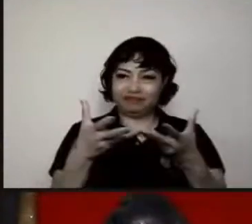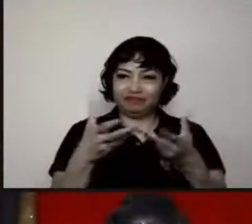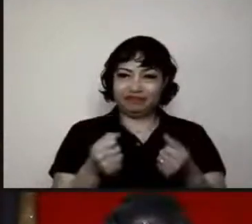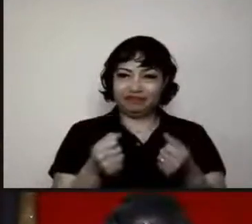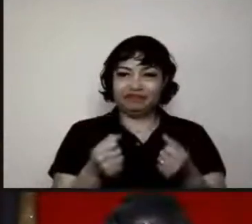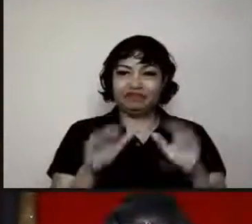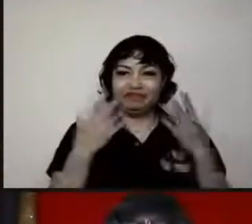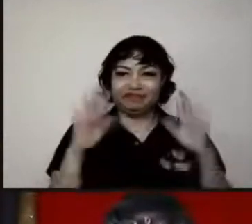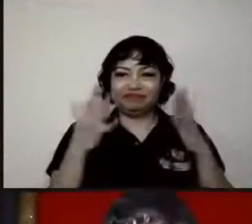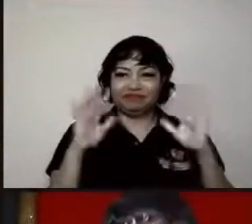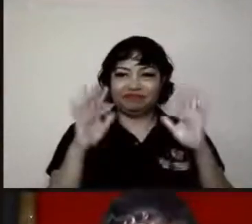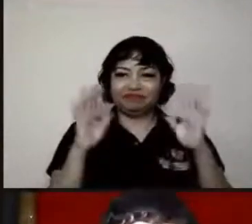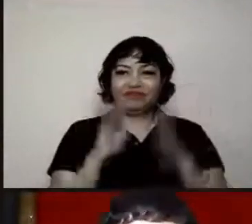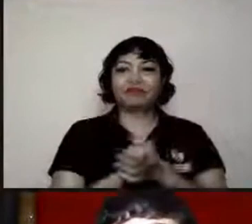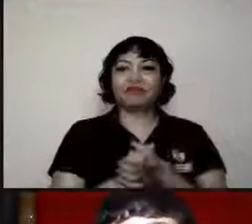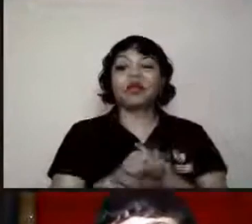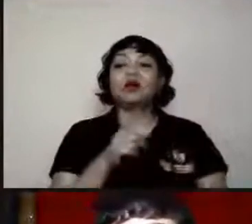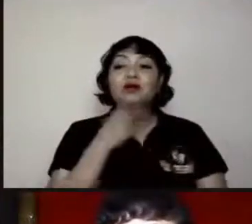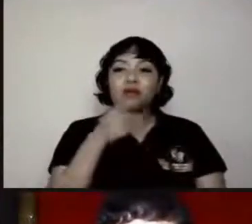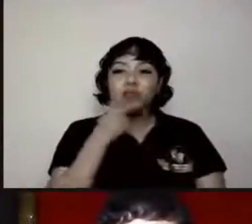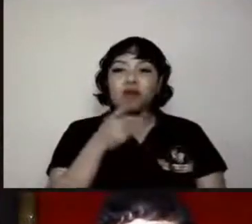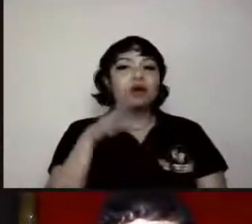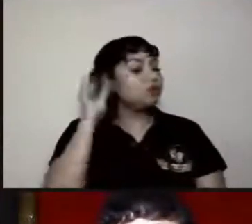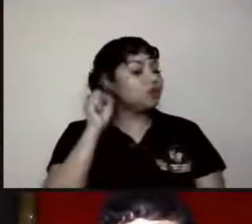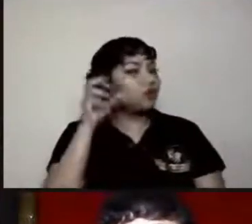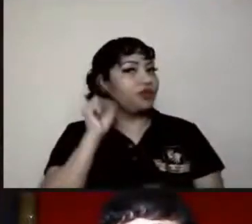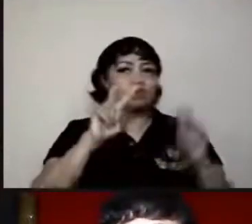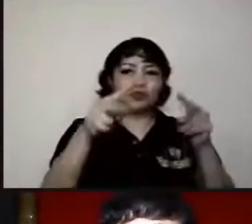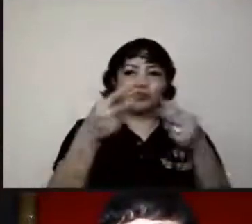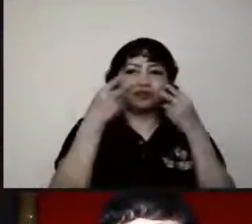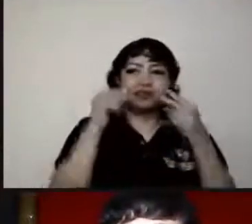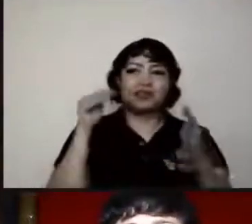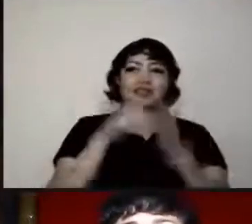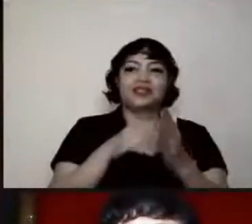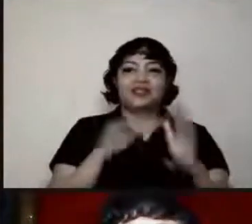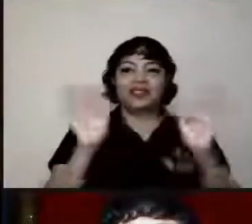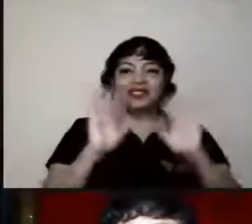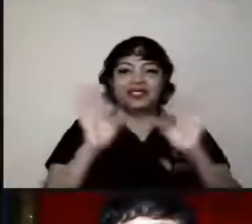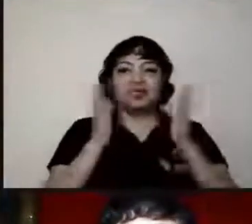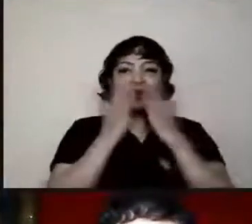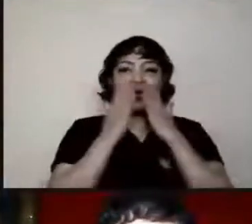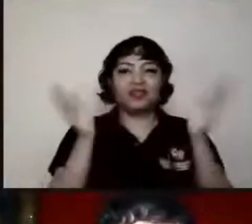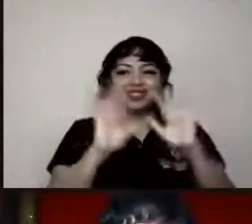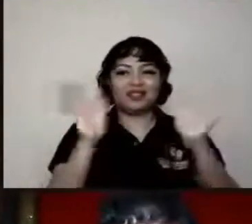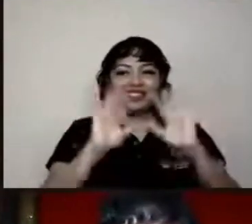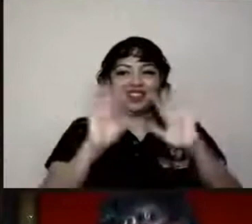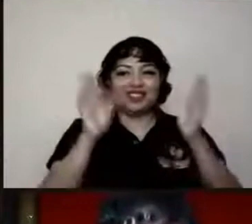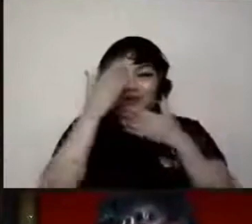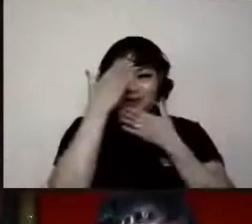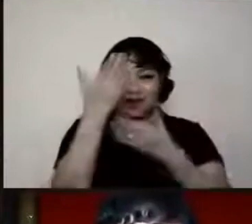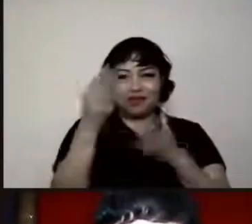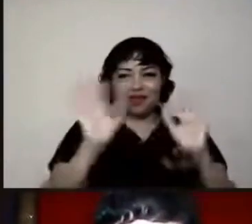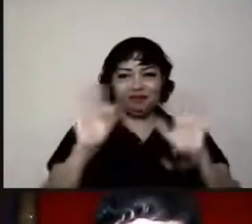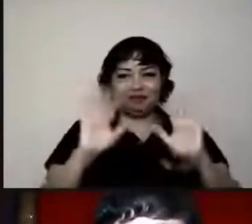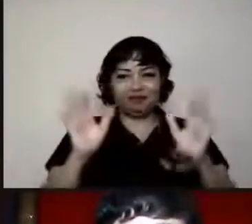Valeu. Nos vemos, nos falamos, nos ouvimos. Até já. Até. Beijo, até. Gente. Obrigada.